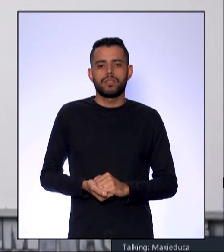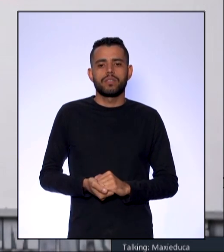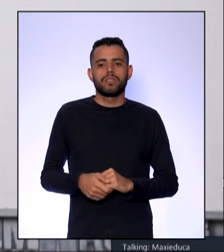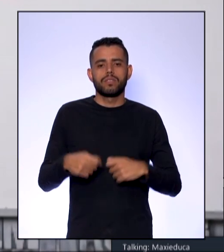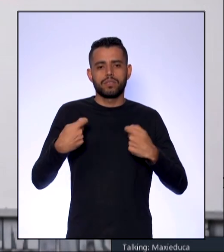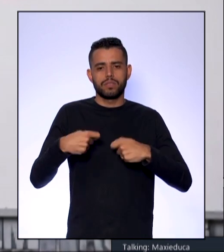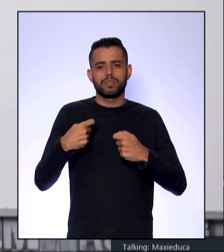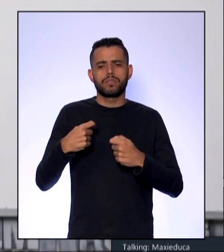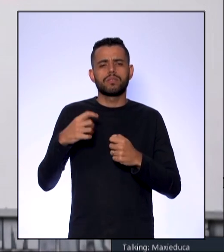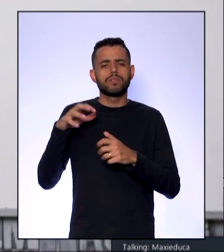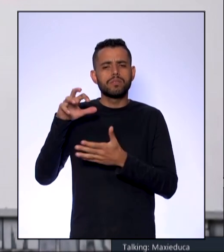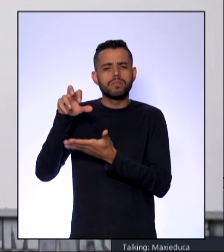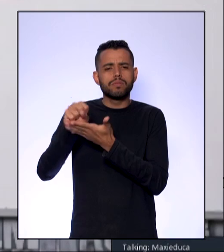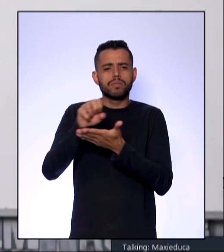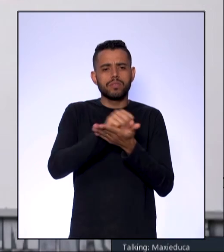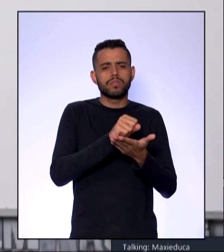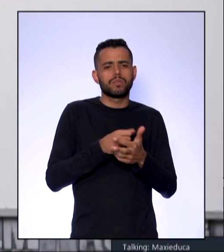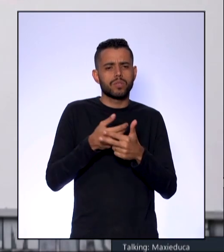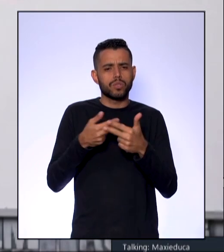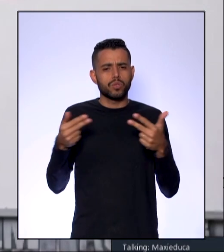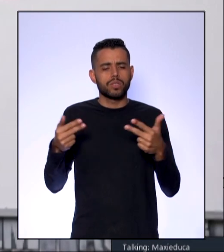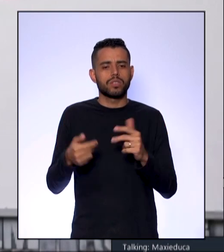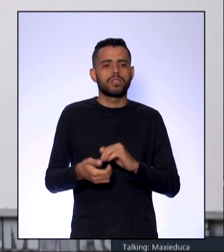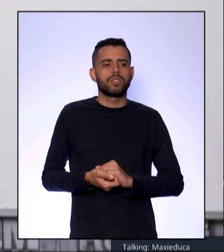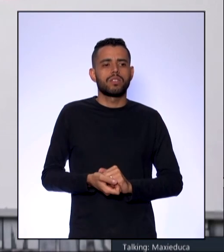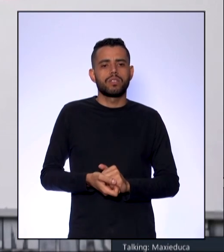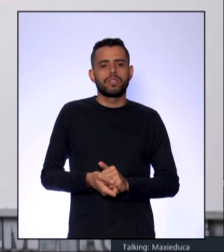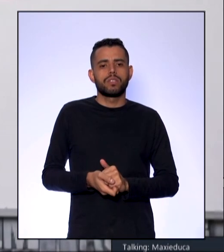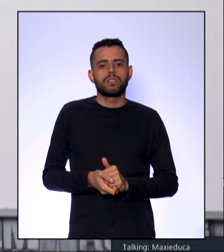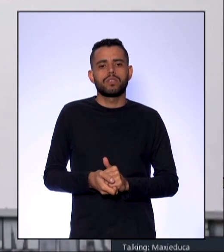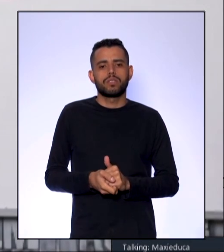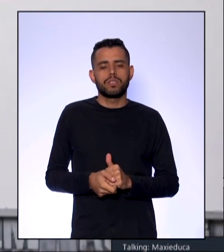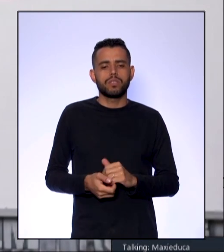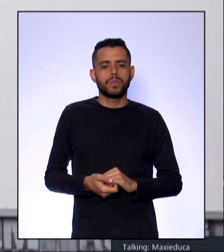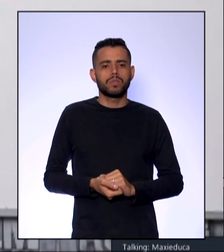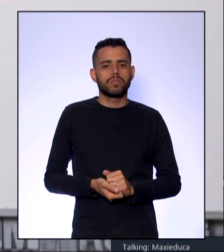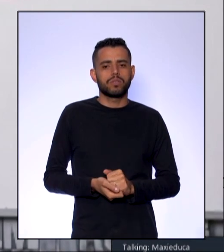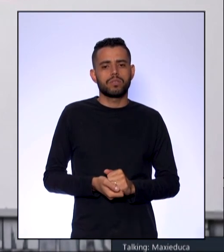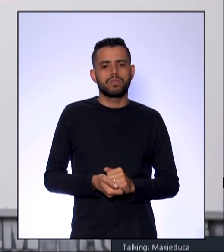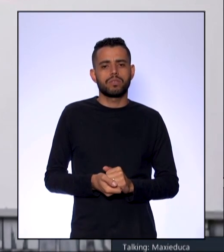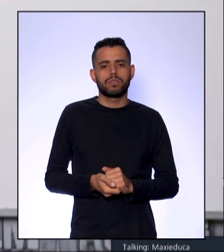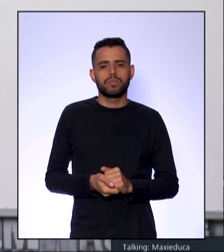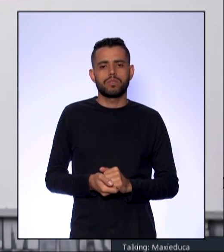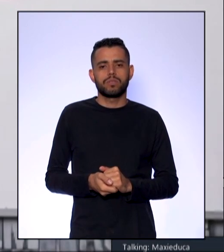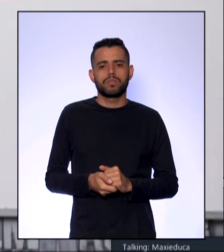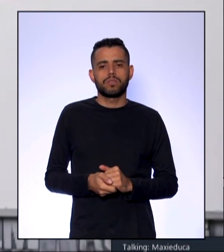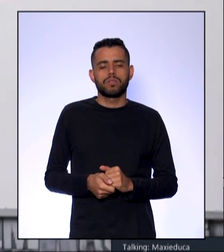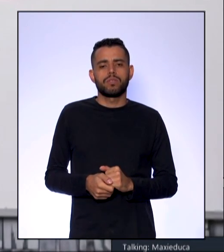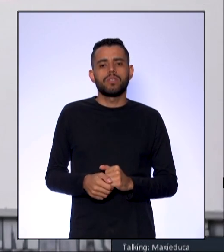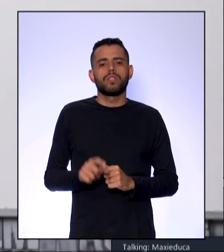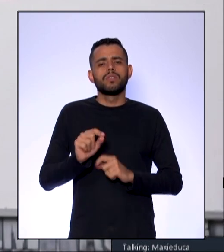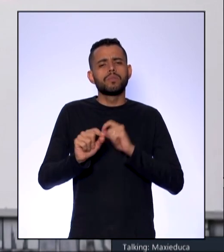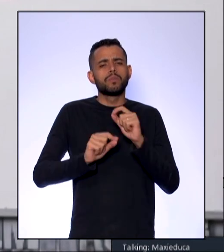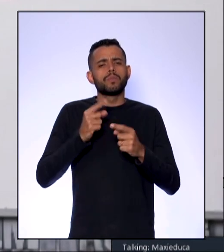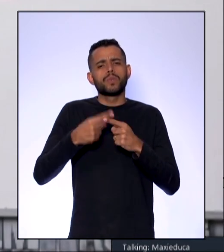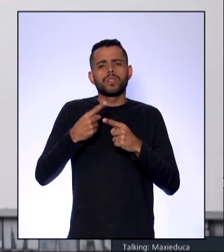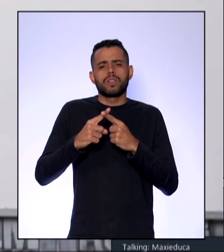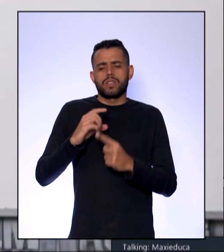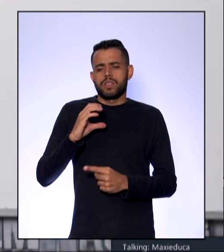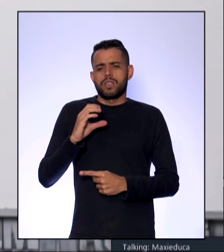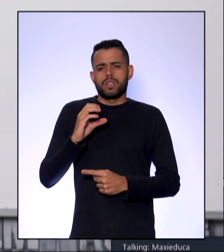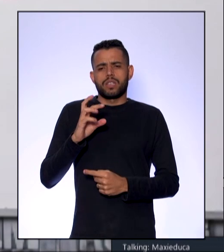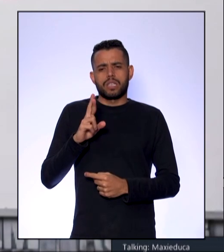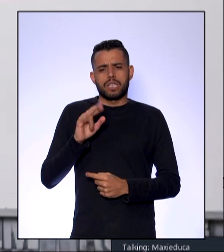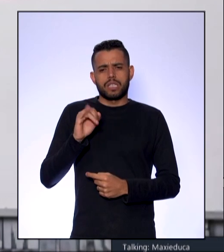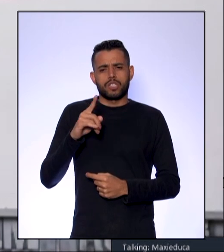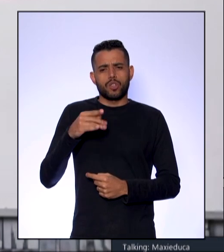demarcar algumas coisas. Professor, por que Cristóvão Colombo e Pedro Álvares